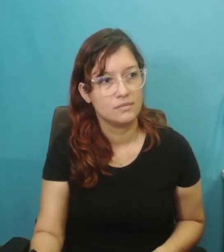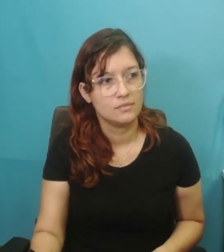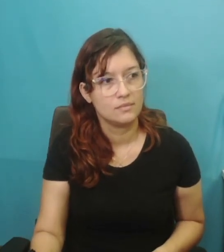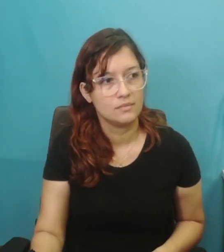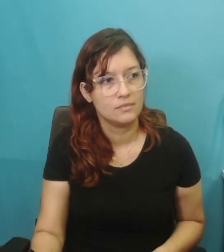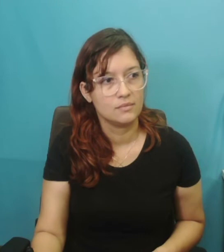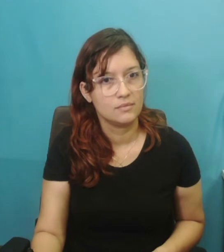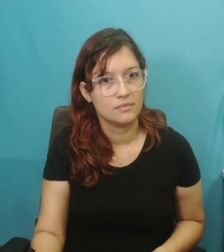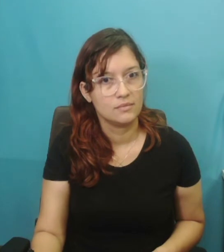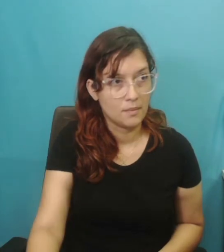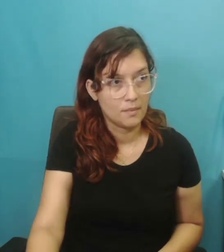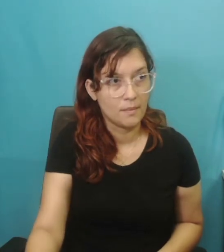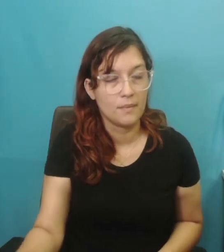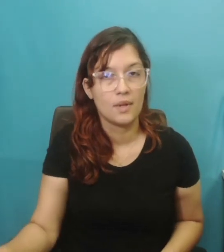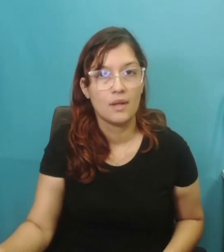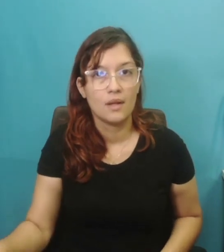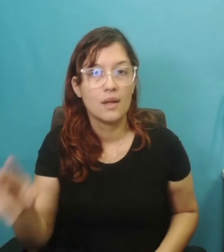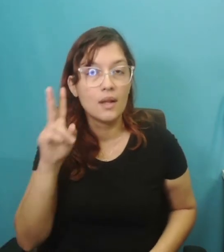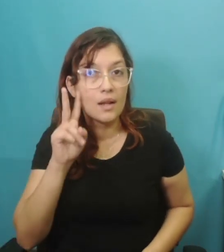com 15 centímetros.